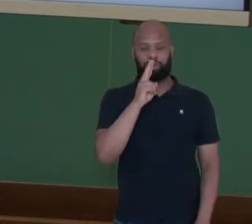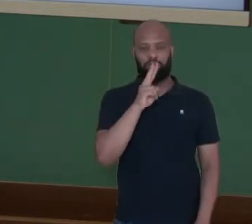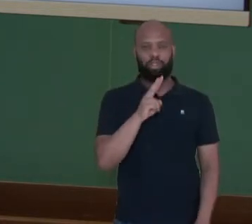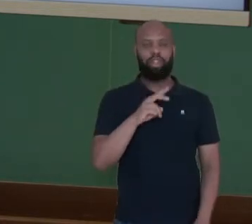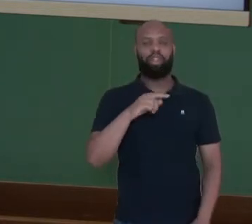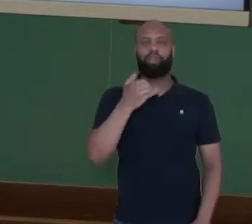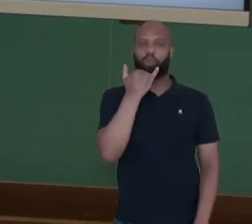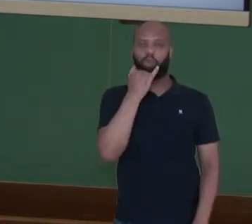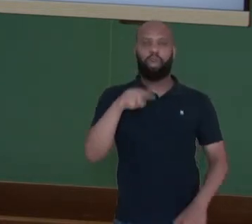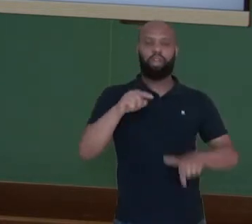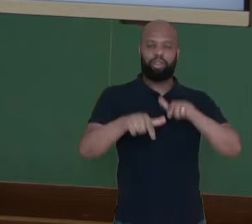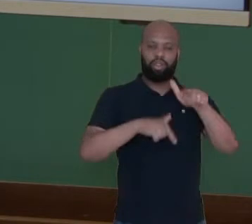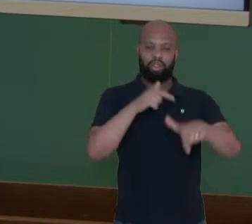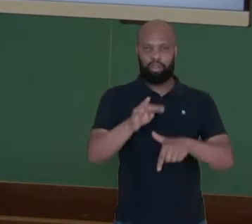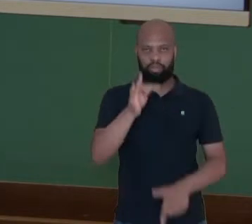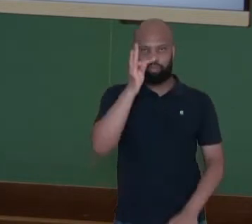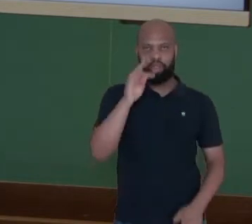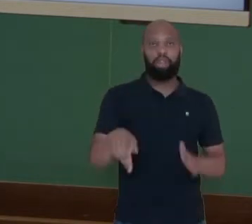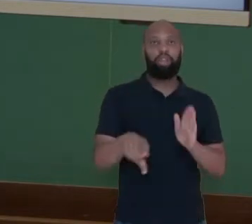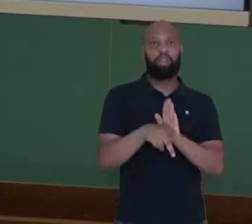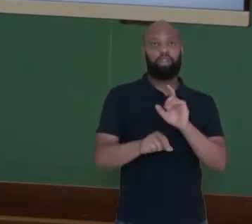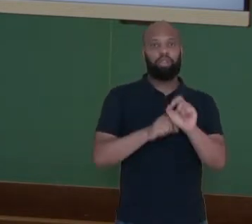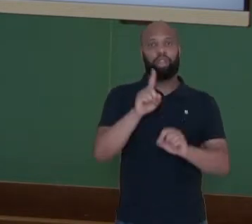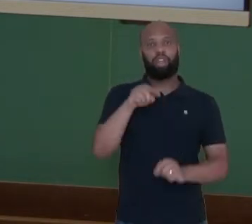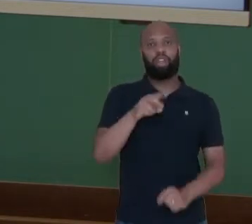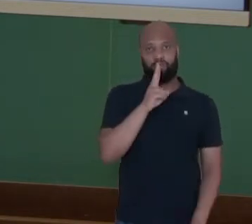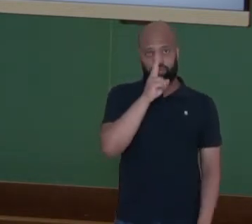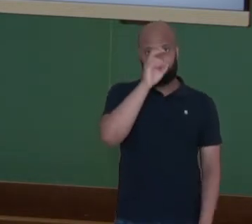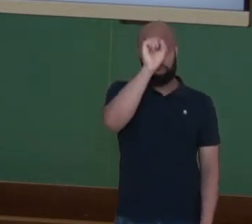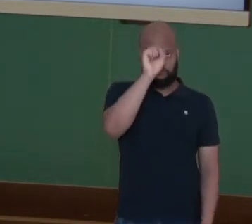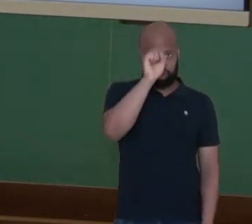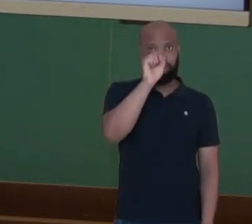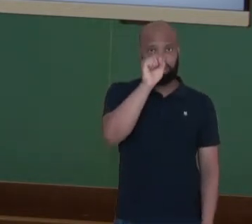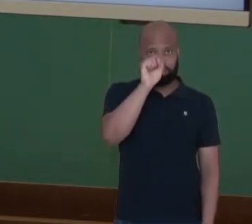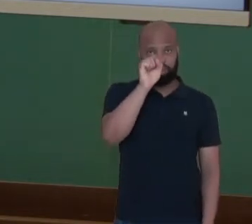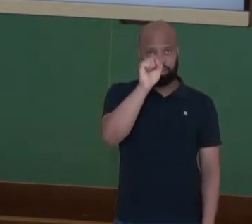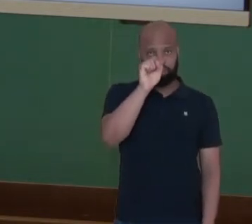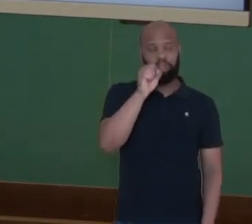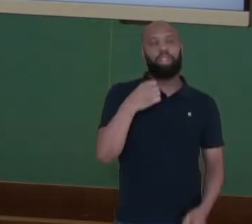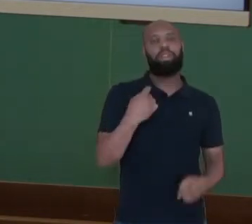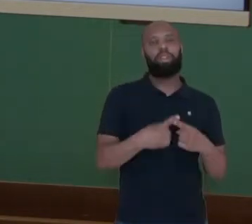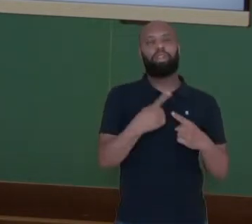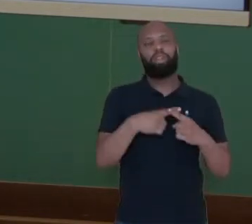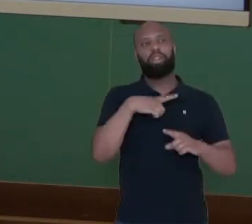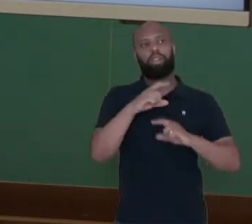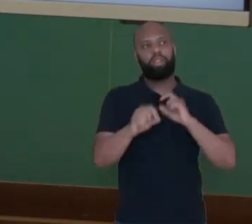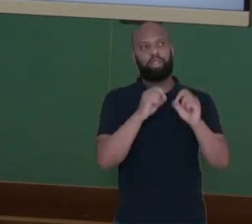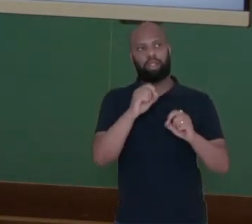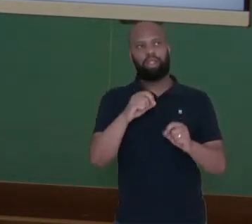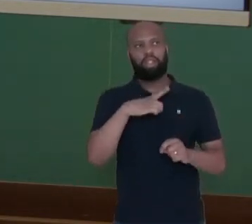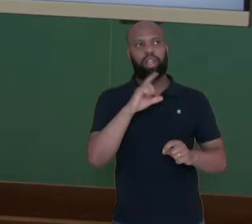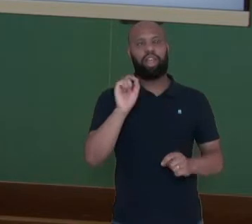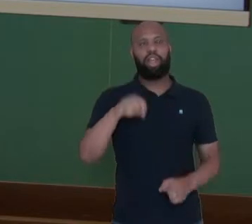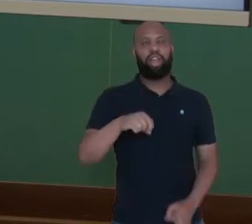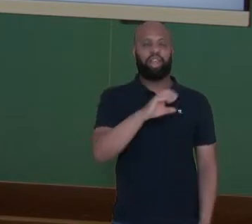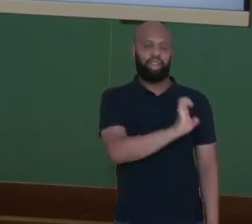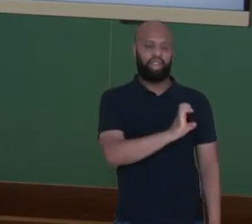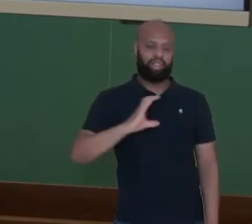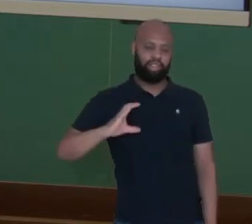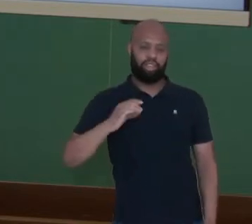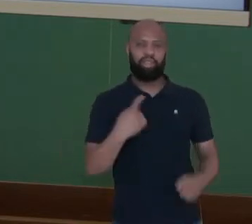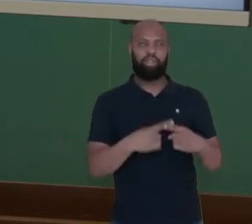esse sistema transfere de novo essa energia para a bolinha, em forma de energia cinética. Então, ela